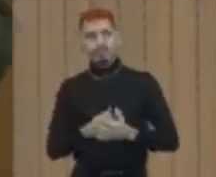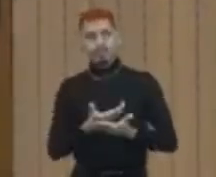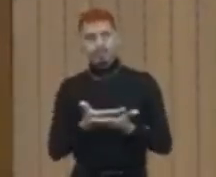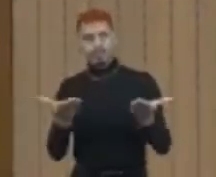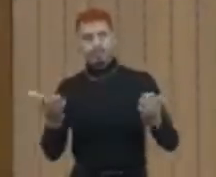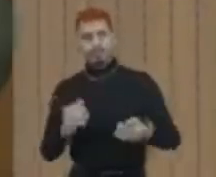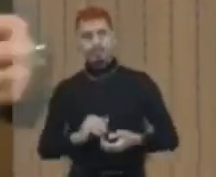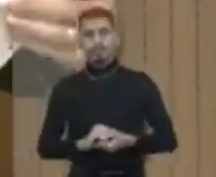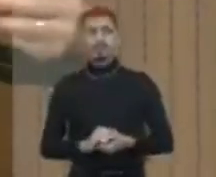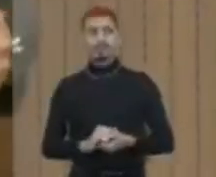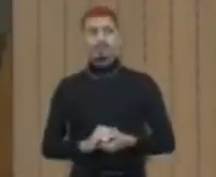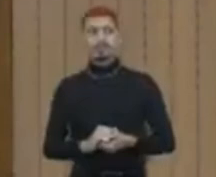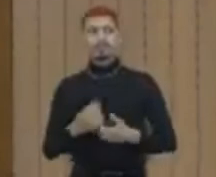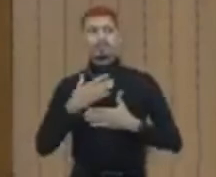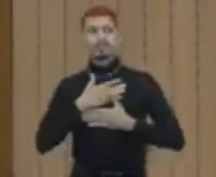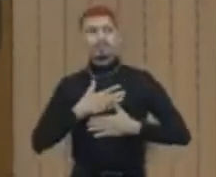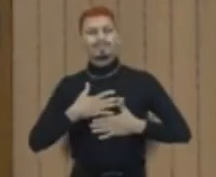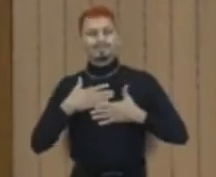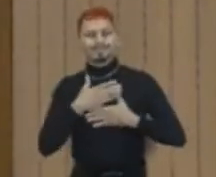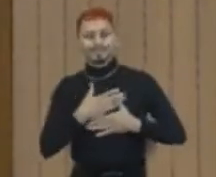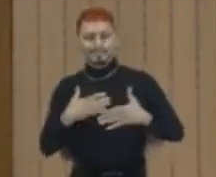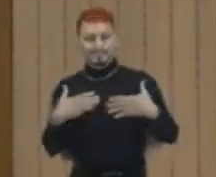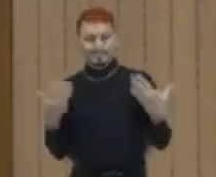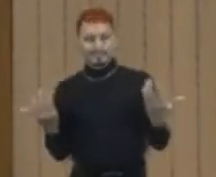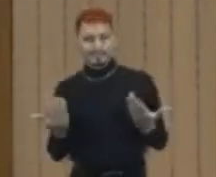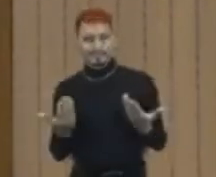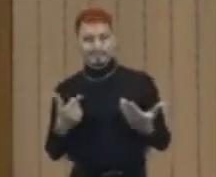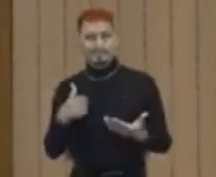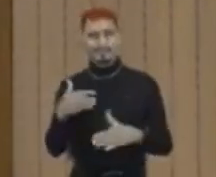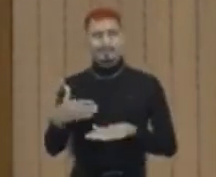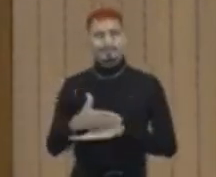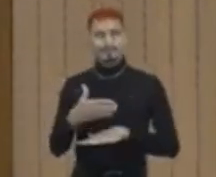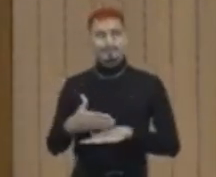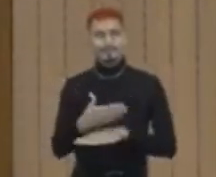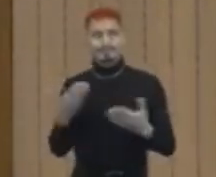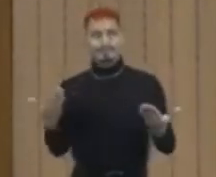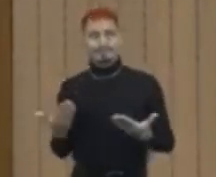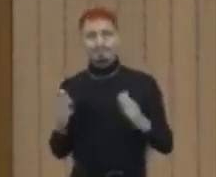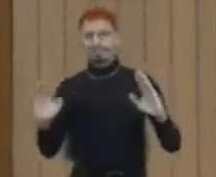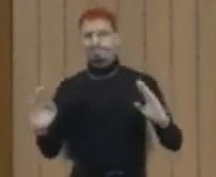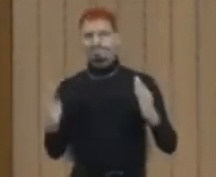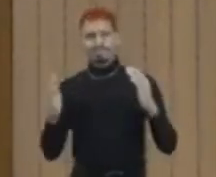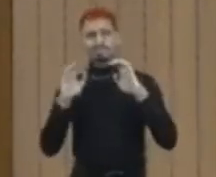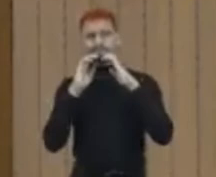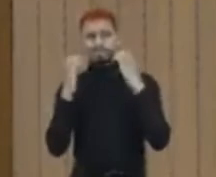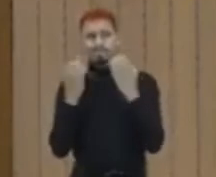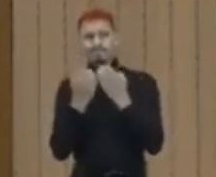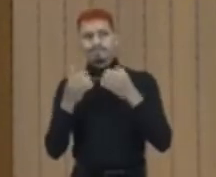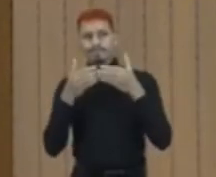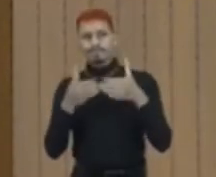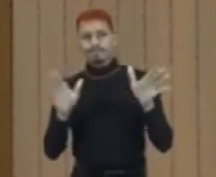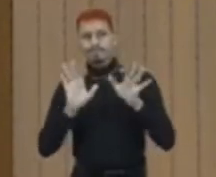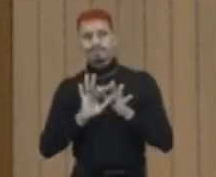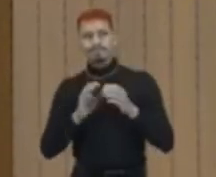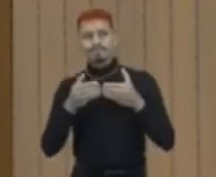senhores. É com grande satisfação que participo desta solenidade de inauguração do